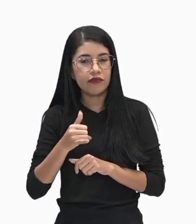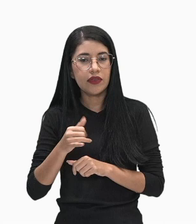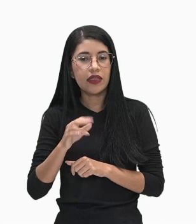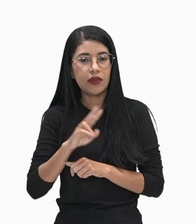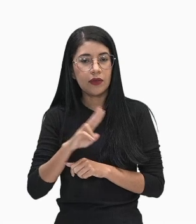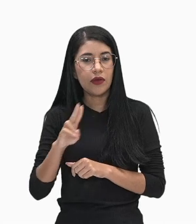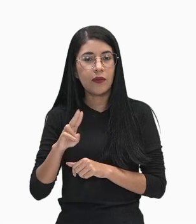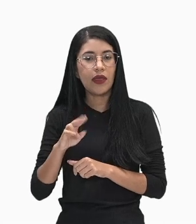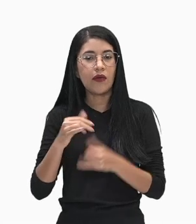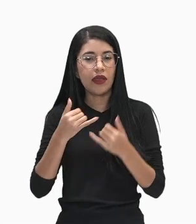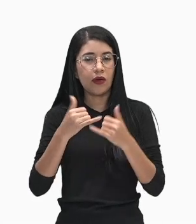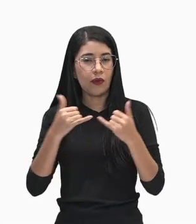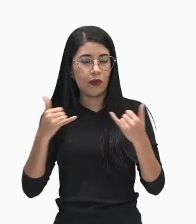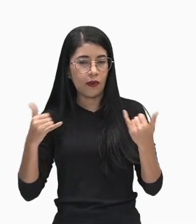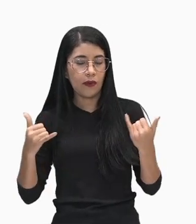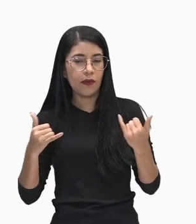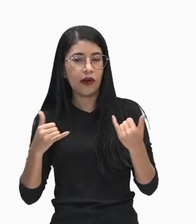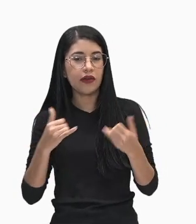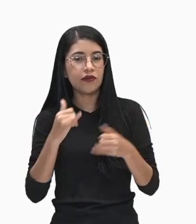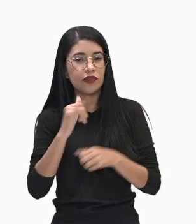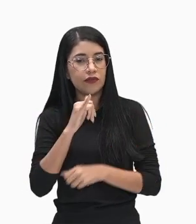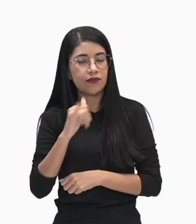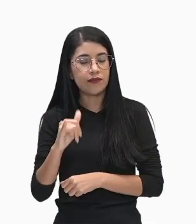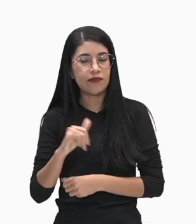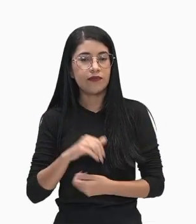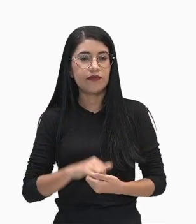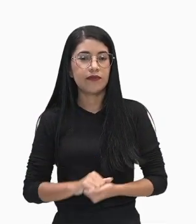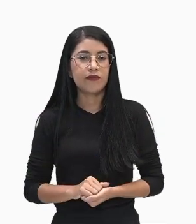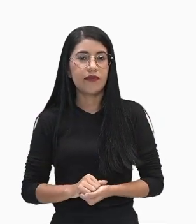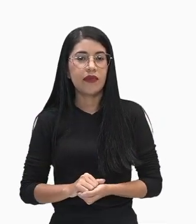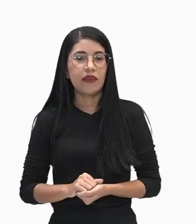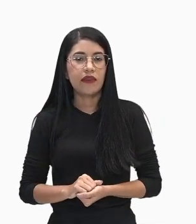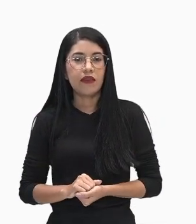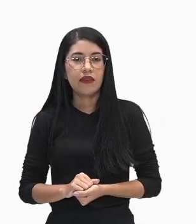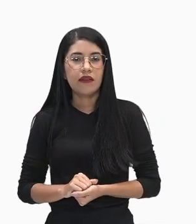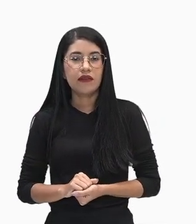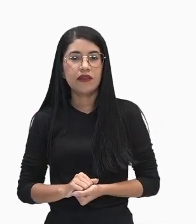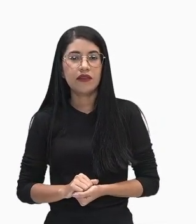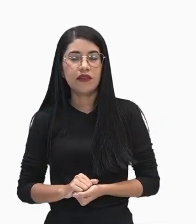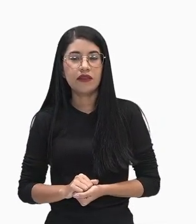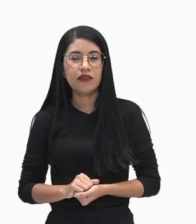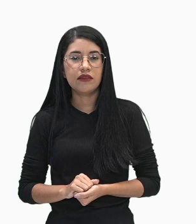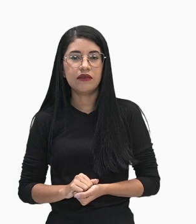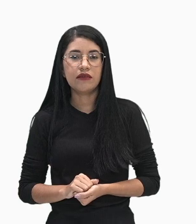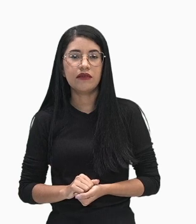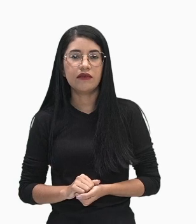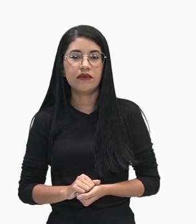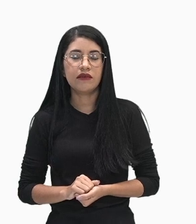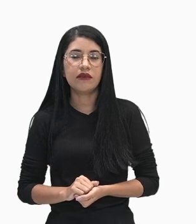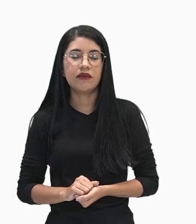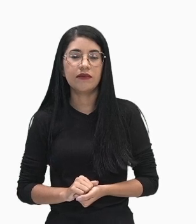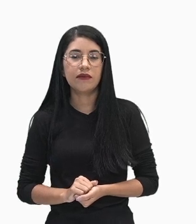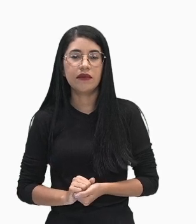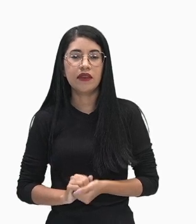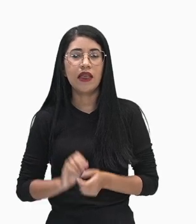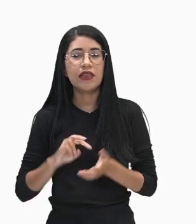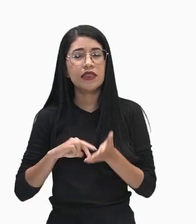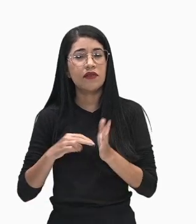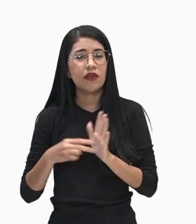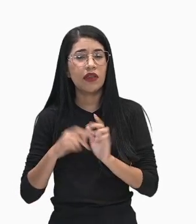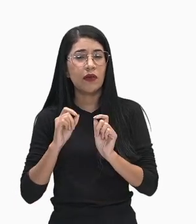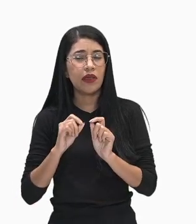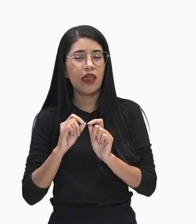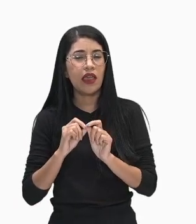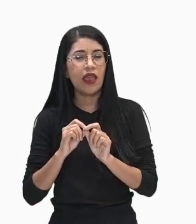de corrente elétrica, tá, pessoal? Corrente elétrica nada mais é do que o fluxo